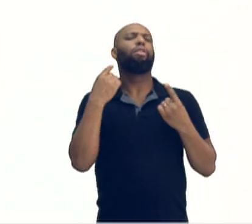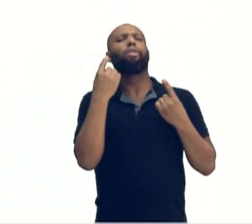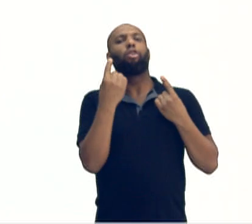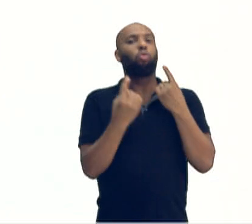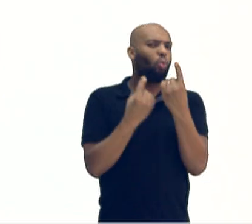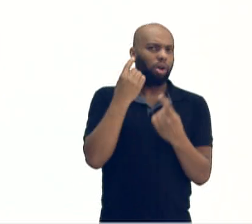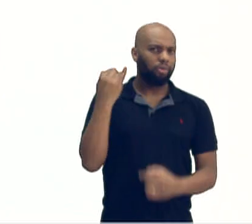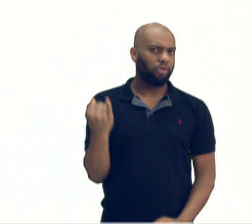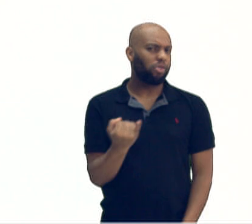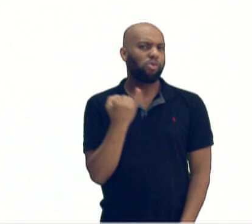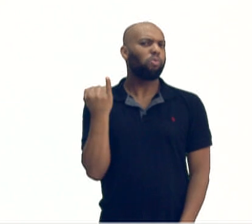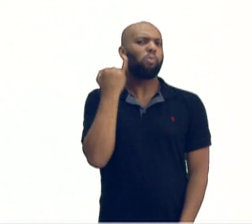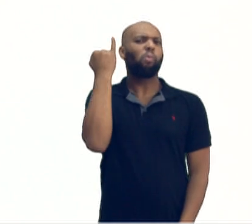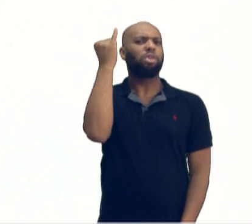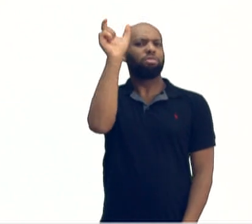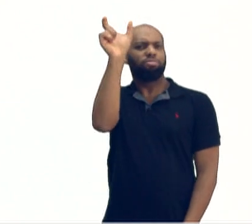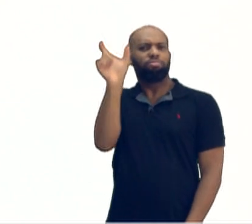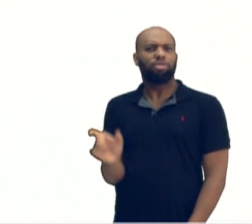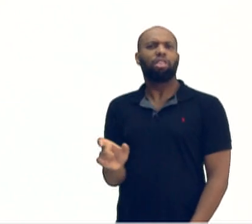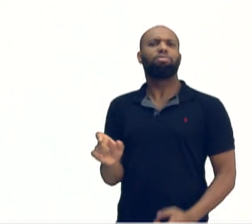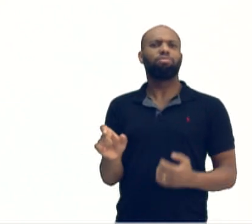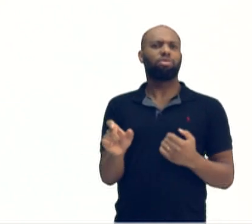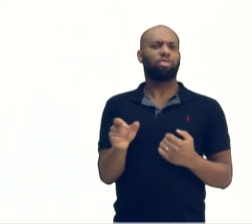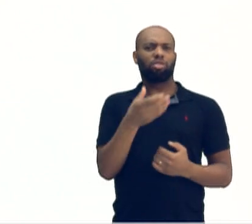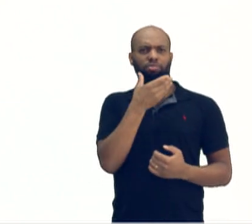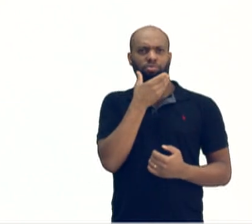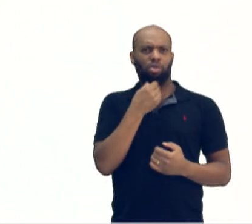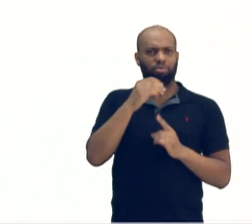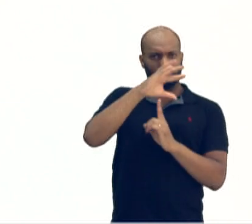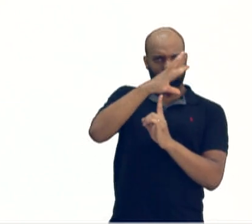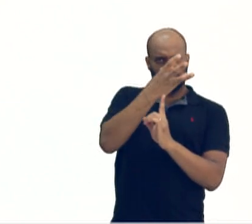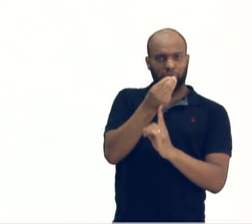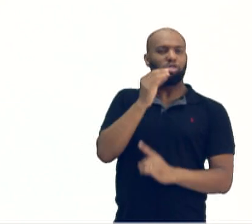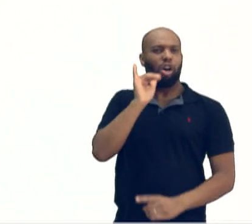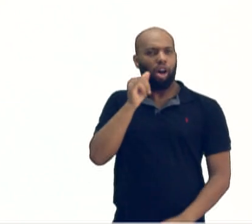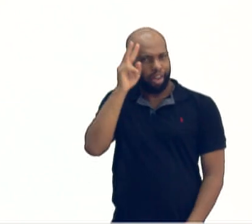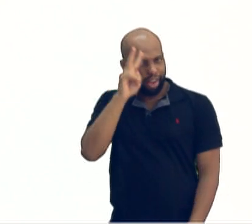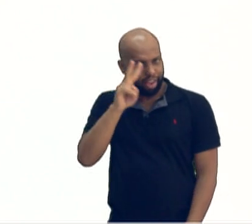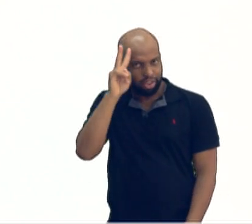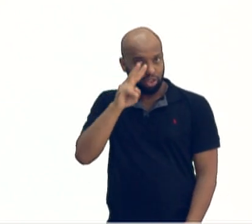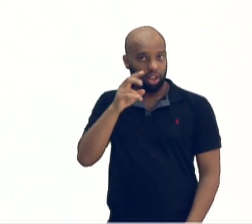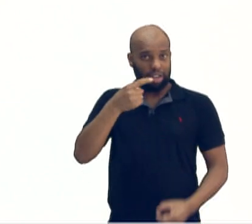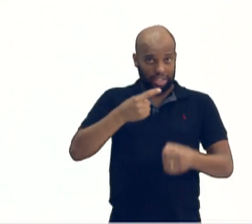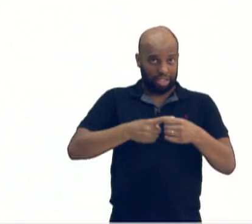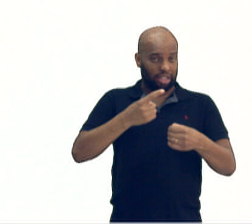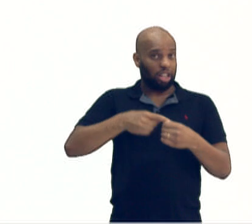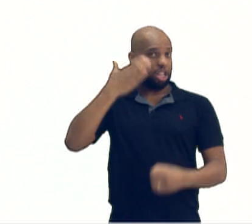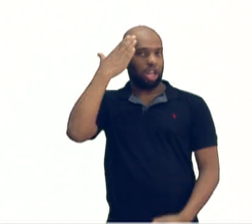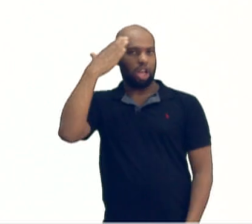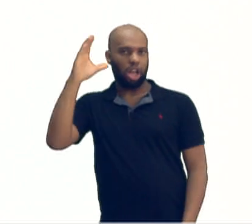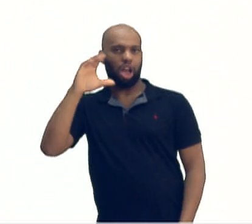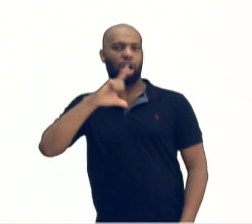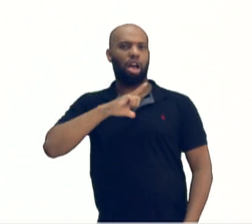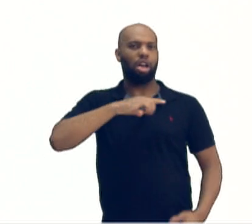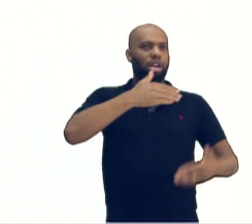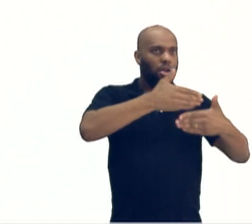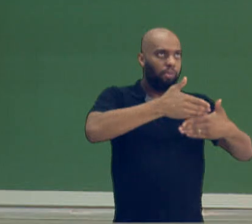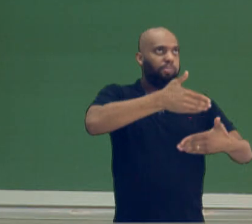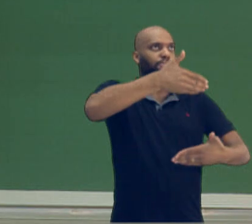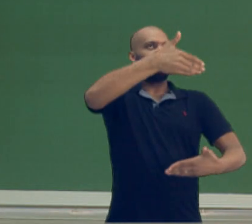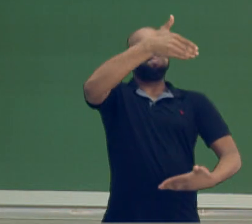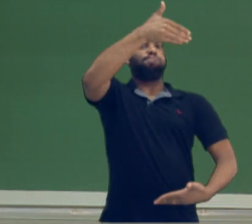Qual importante artista brasileiro conta a história da cidade de Curitiba por meio de enormes